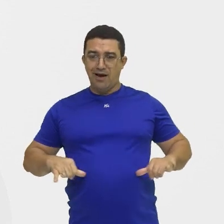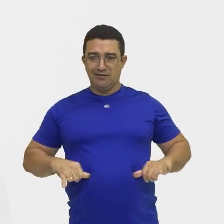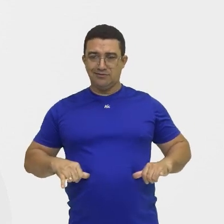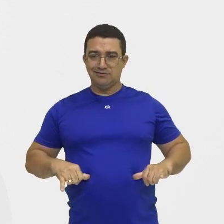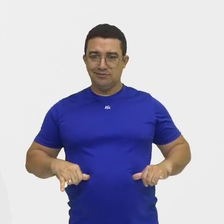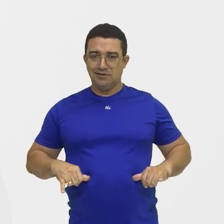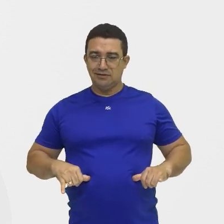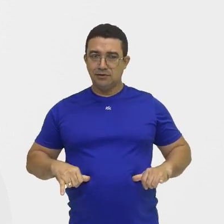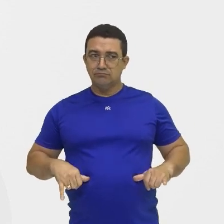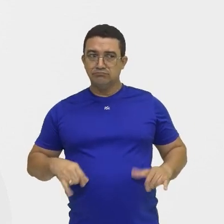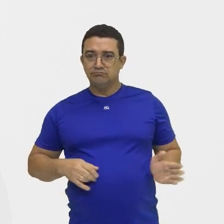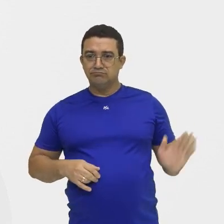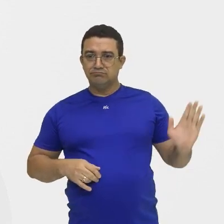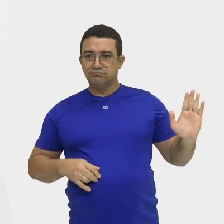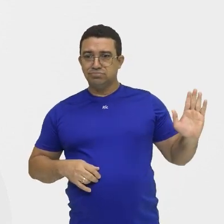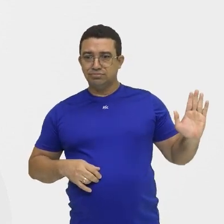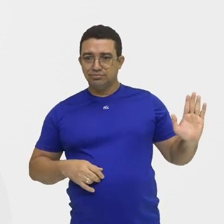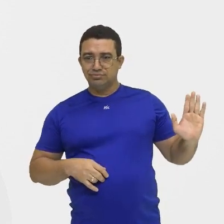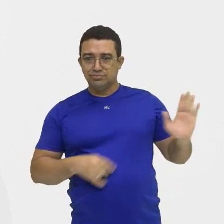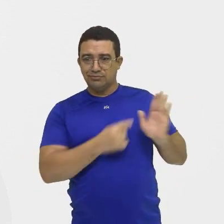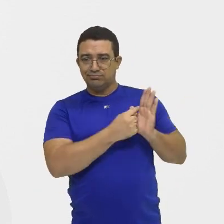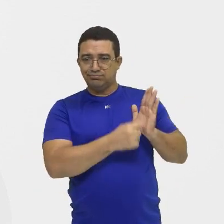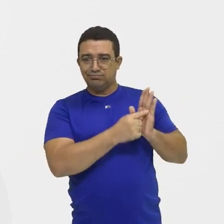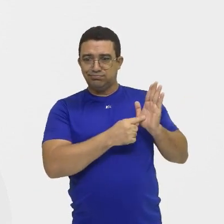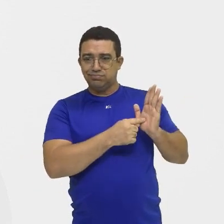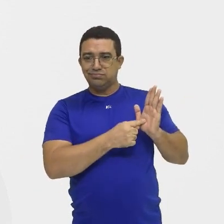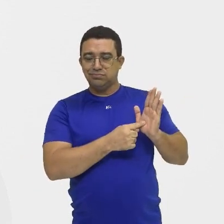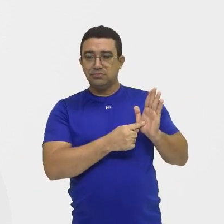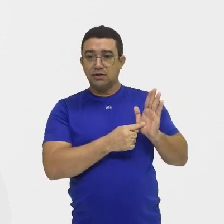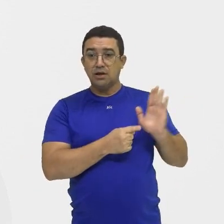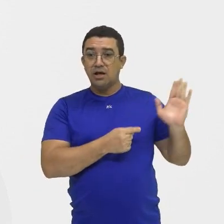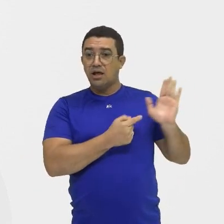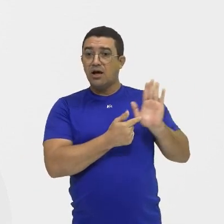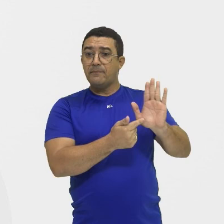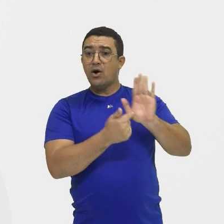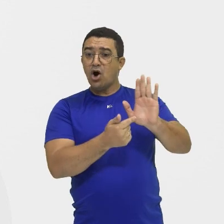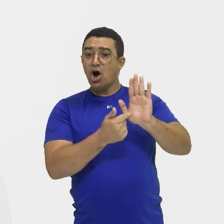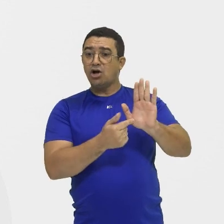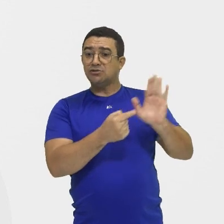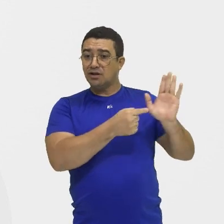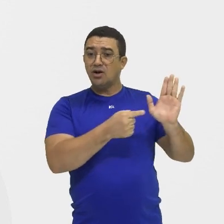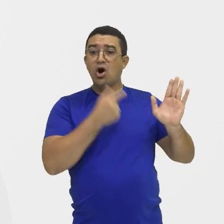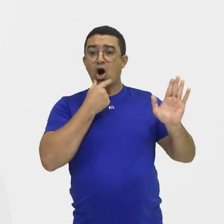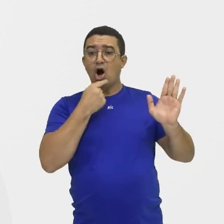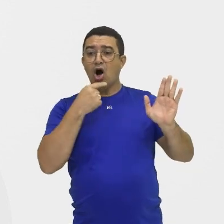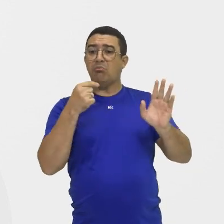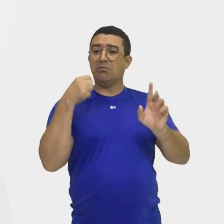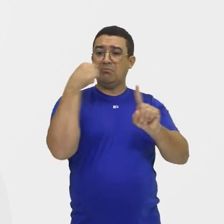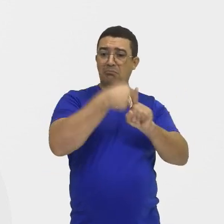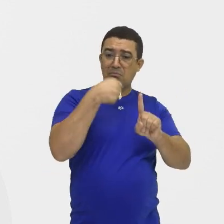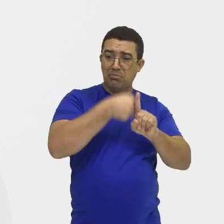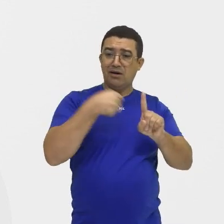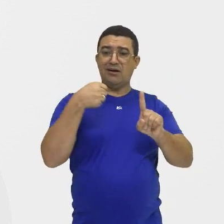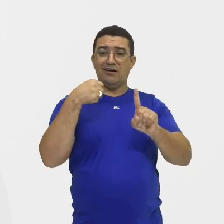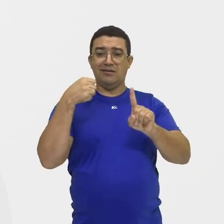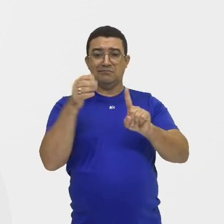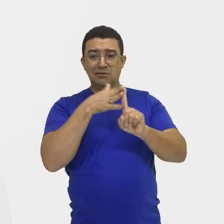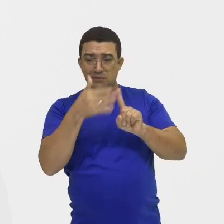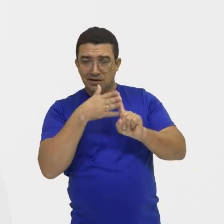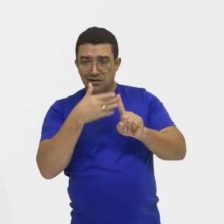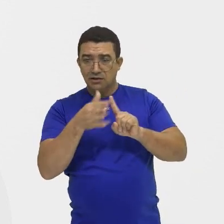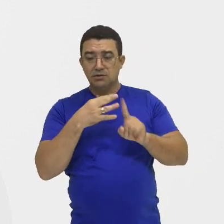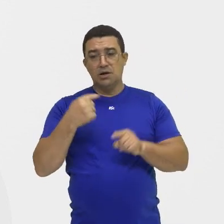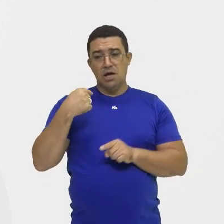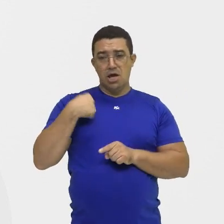forma bem discreta, silenciosa, né? Indicando que ela está numa situação de violência. Então, a ideia é você,